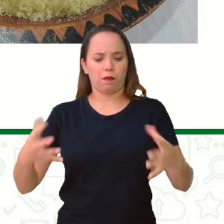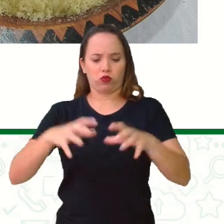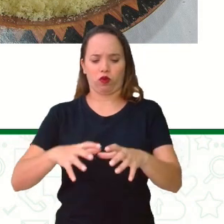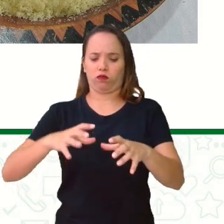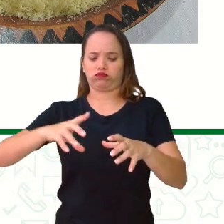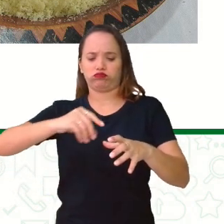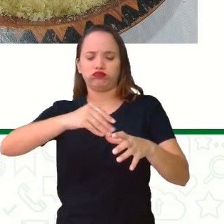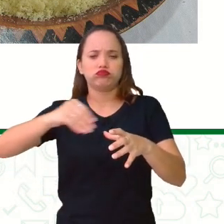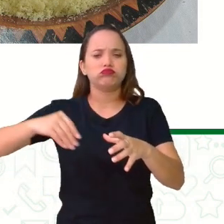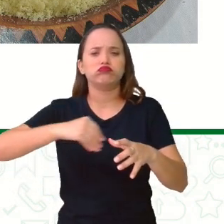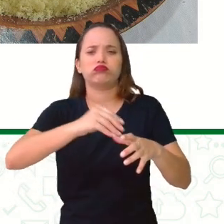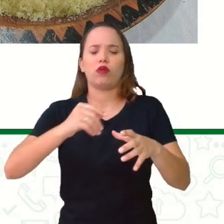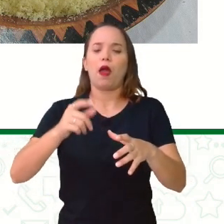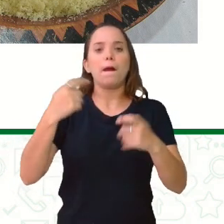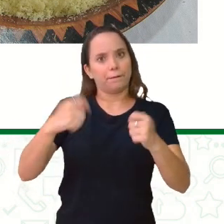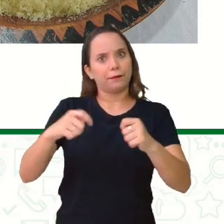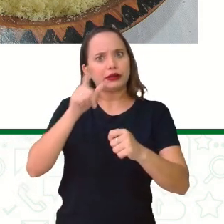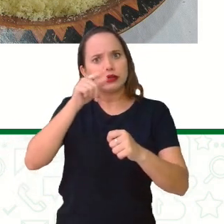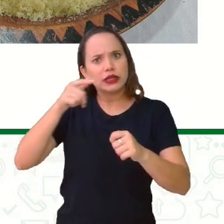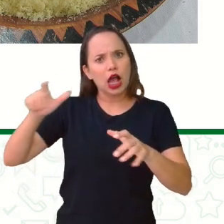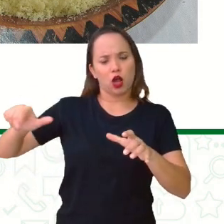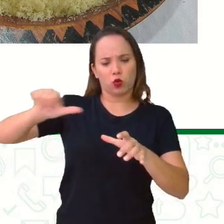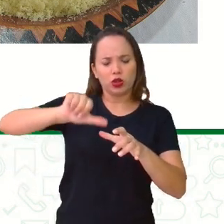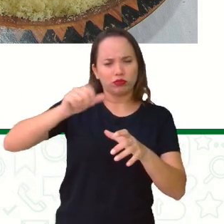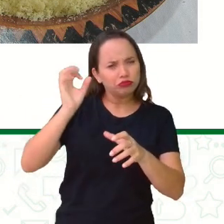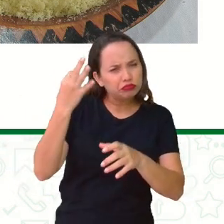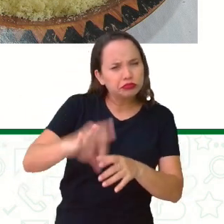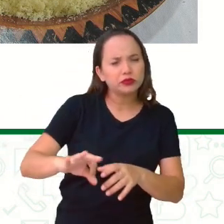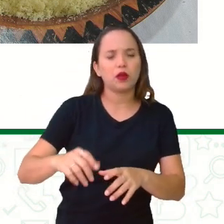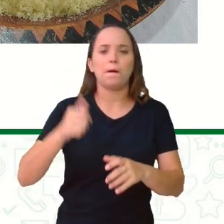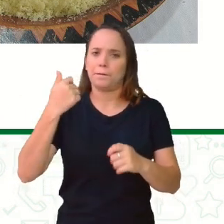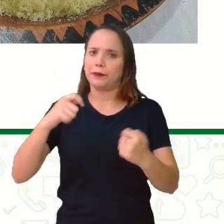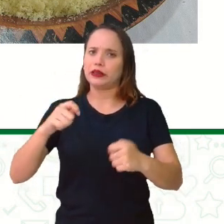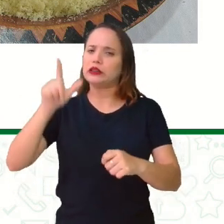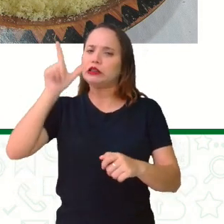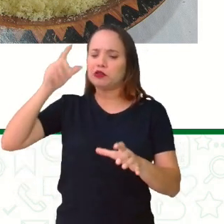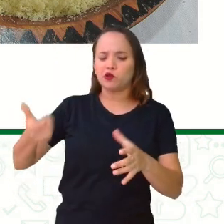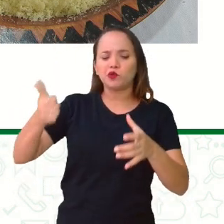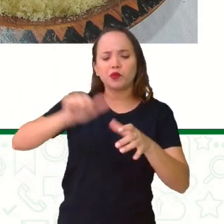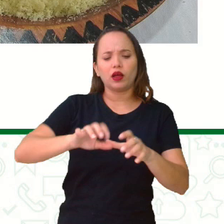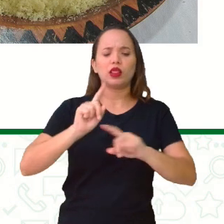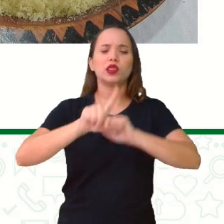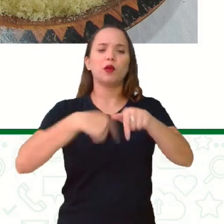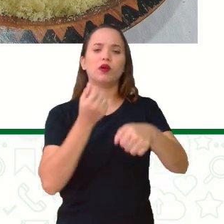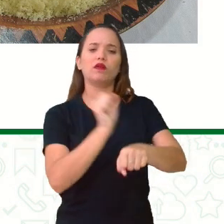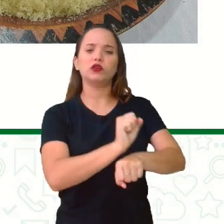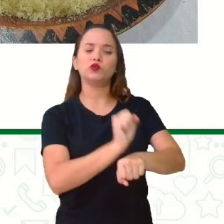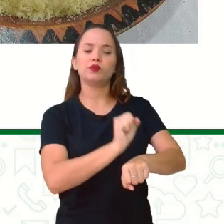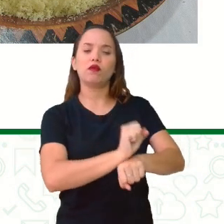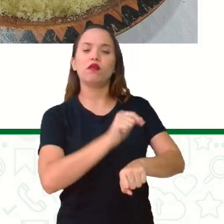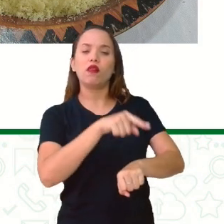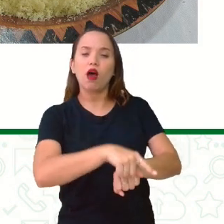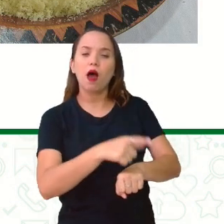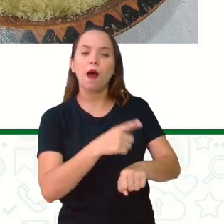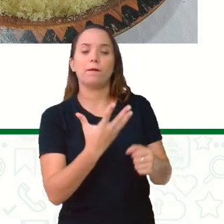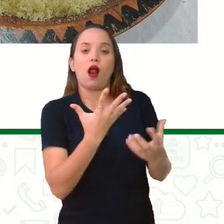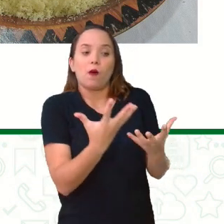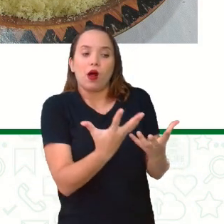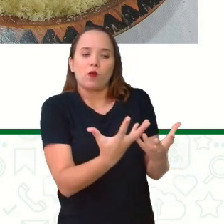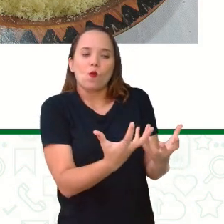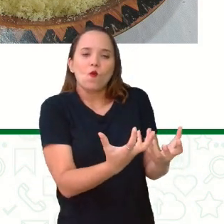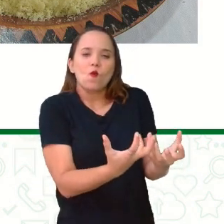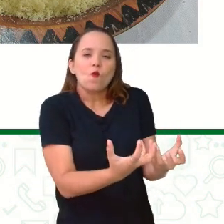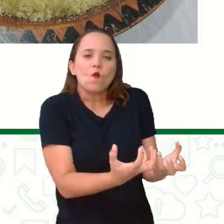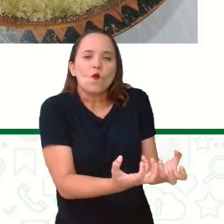nesse cuscuz. Para quê? Para deixar aquela massa, né, molhadinha e tudo mais. Deixa descansar para aquela massa pegar aquela água,